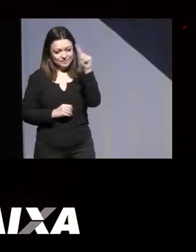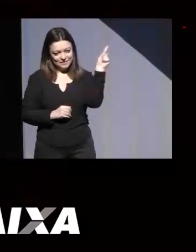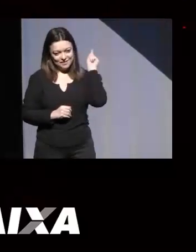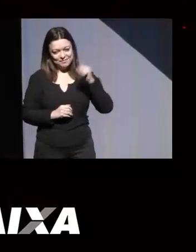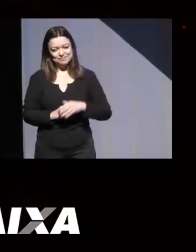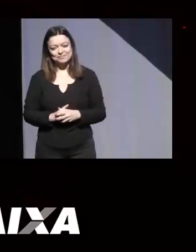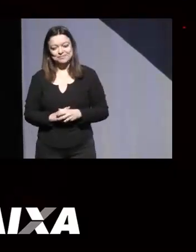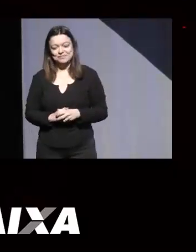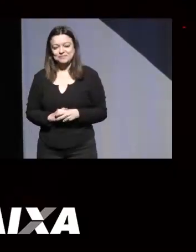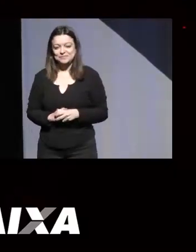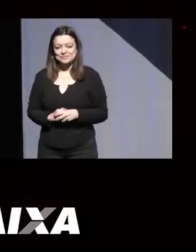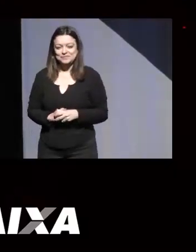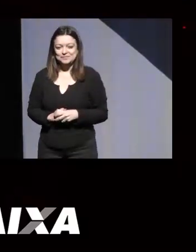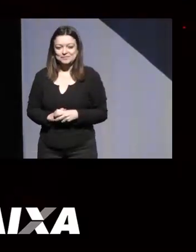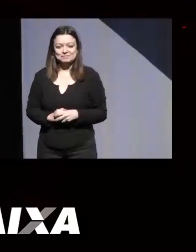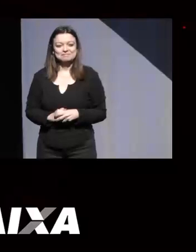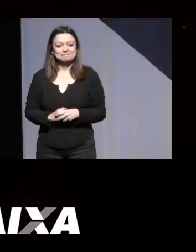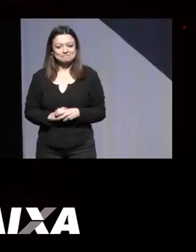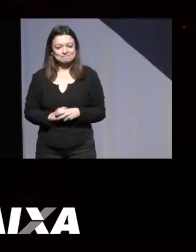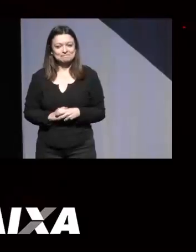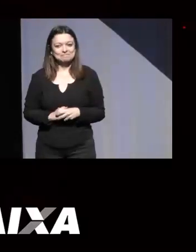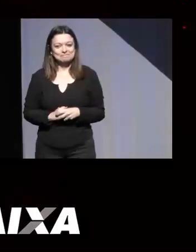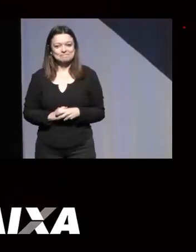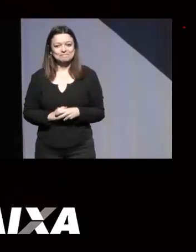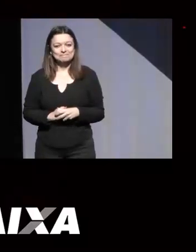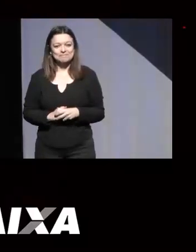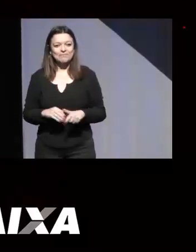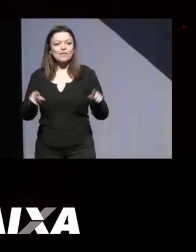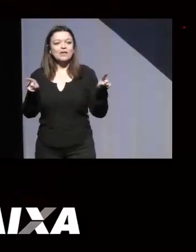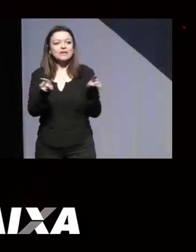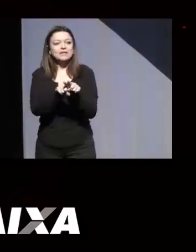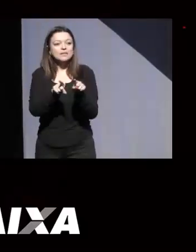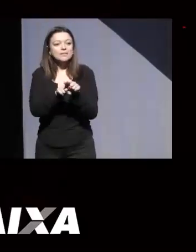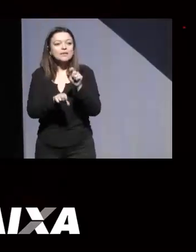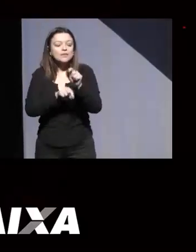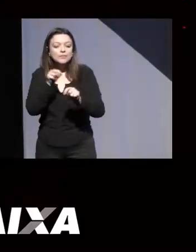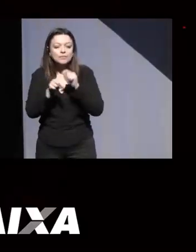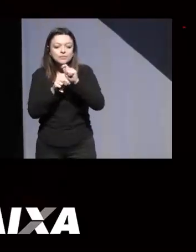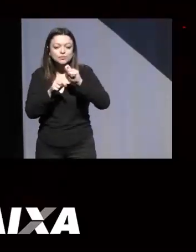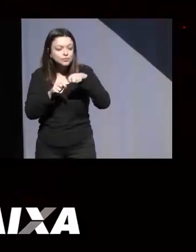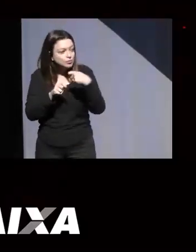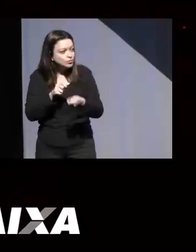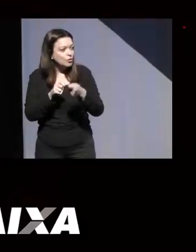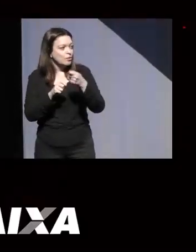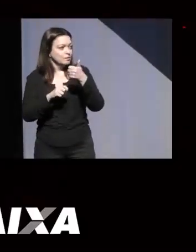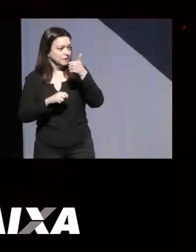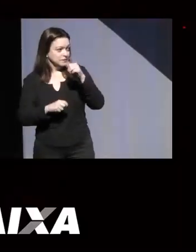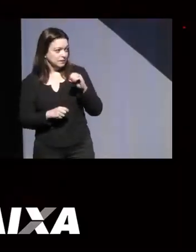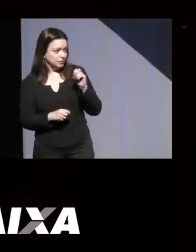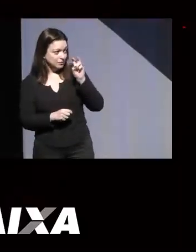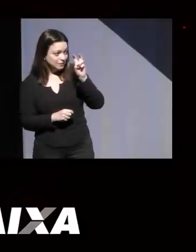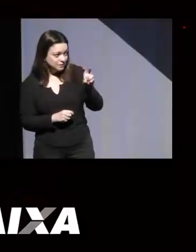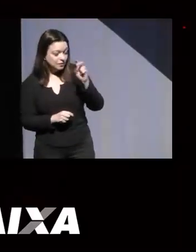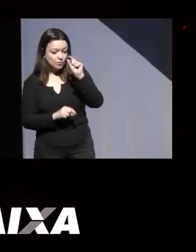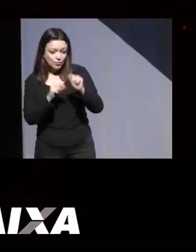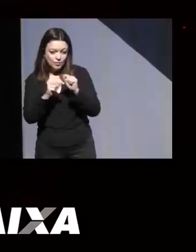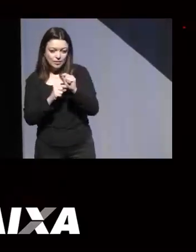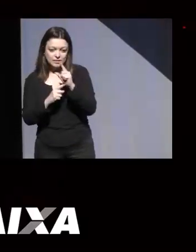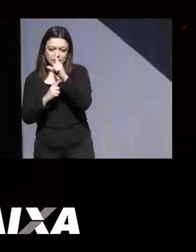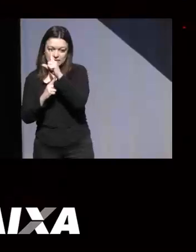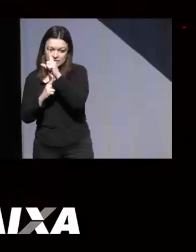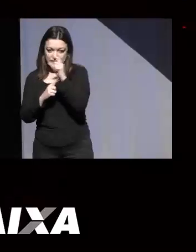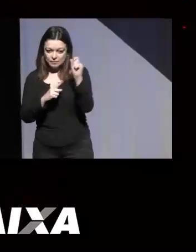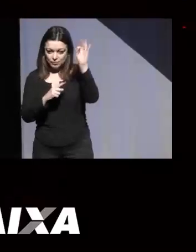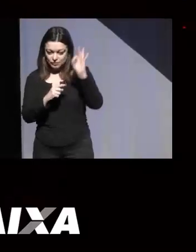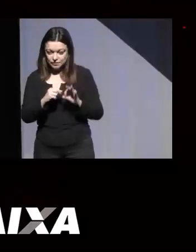a serem devolvidos. O percentual a ser aplicado nos termos do artigo 105 será 100% para a